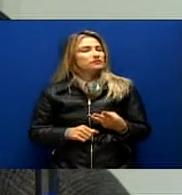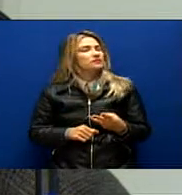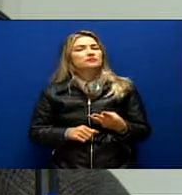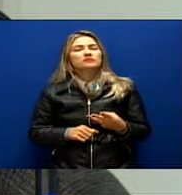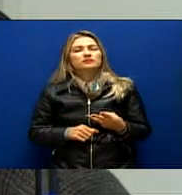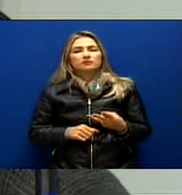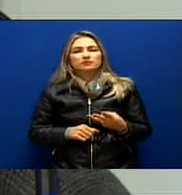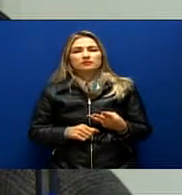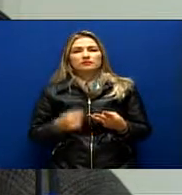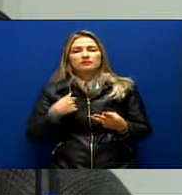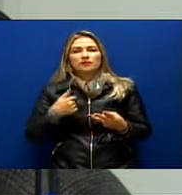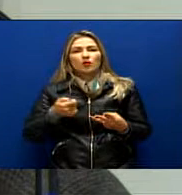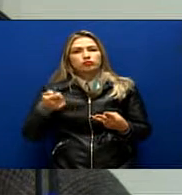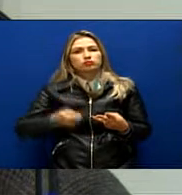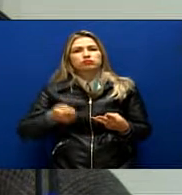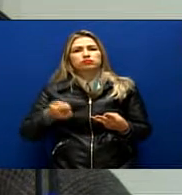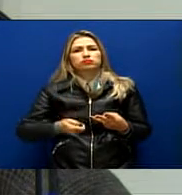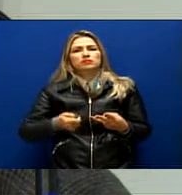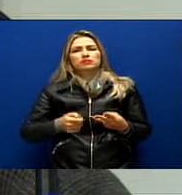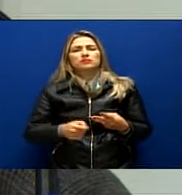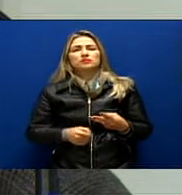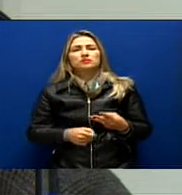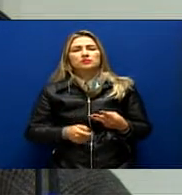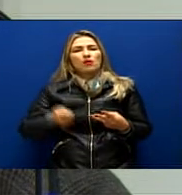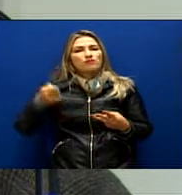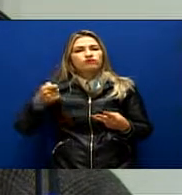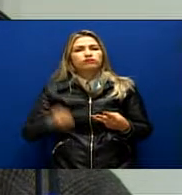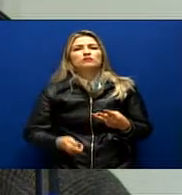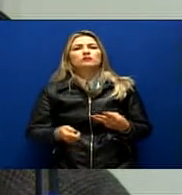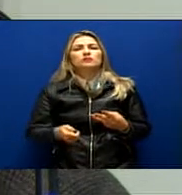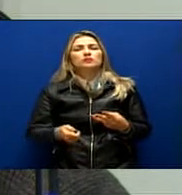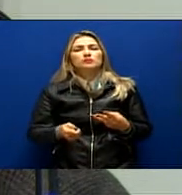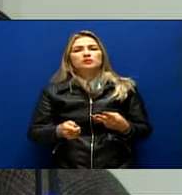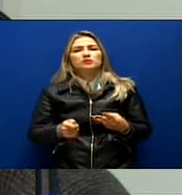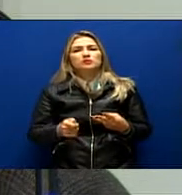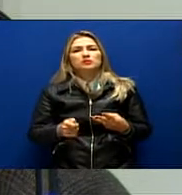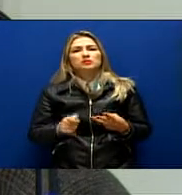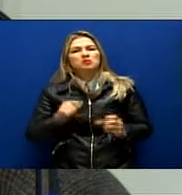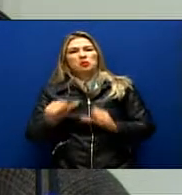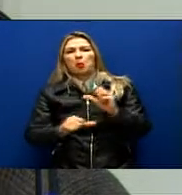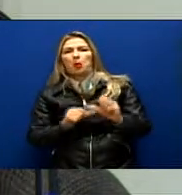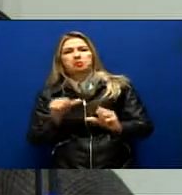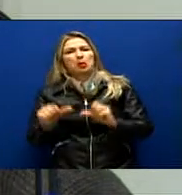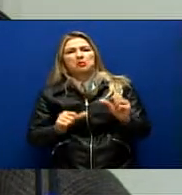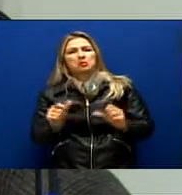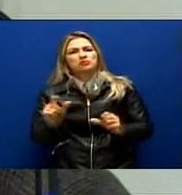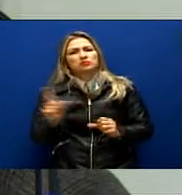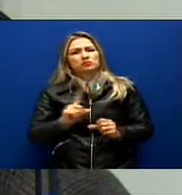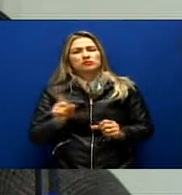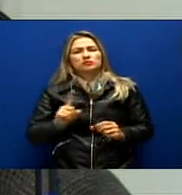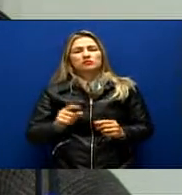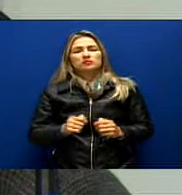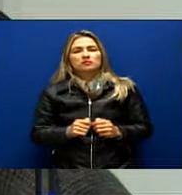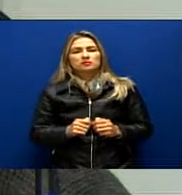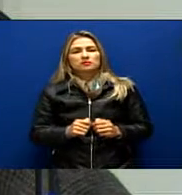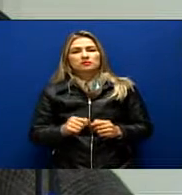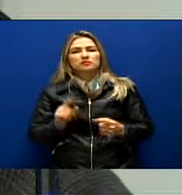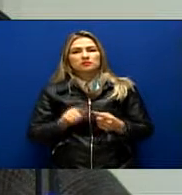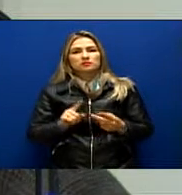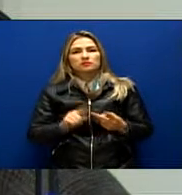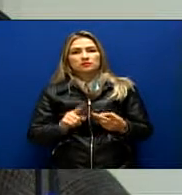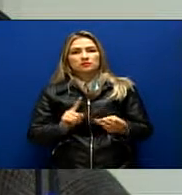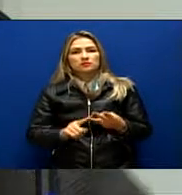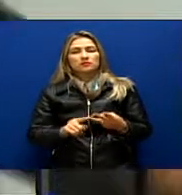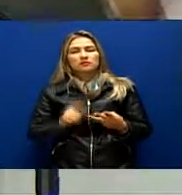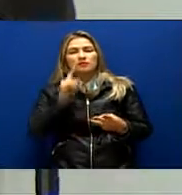eu sou irredutível, eu me posiciono de forma irredutível nessa casa. Todas as vezes que entrar aqui, eu vou